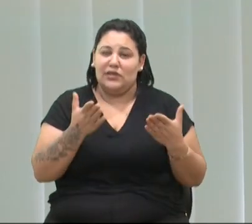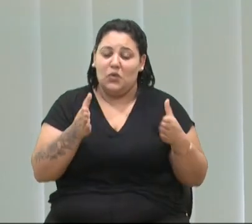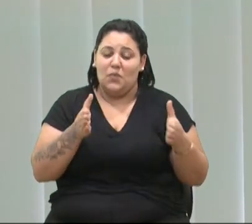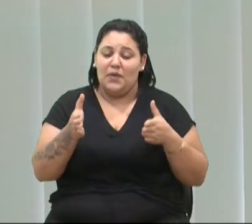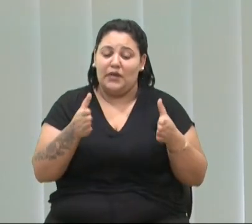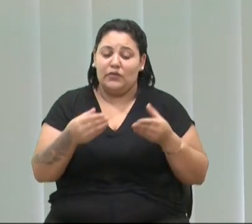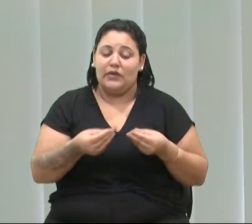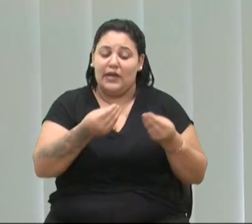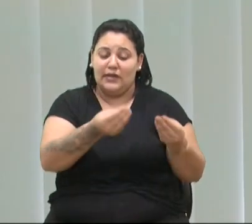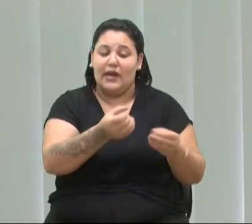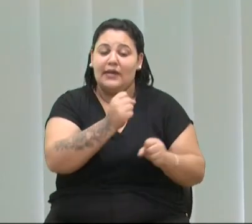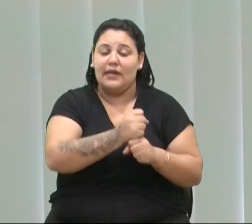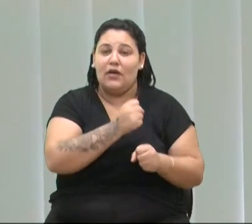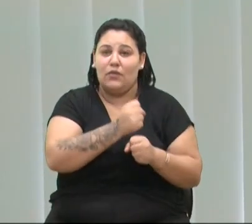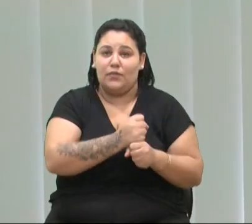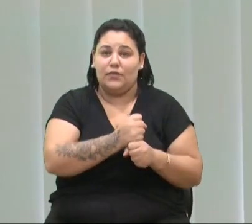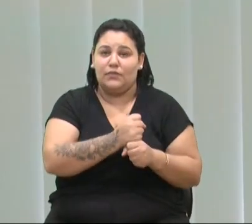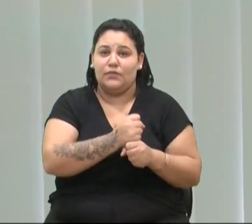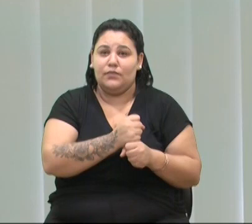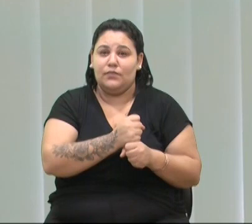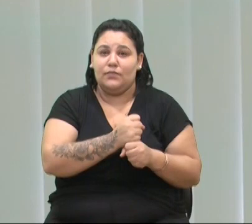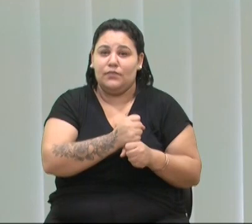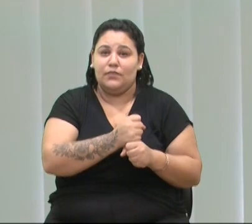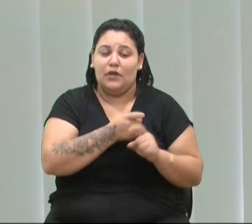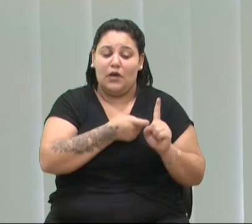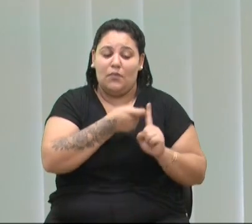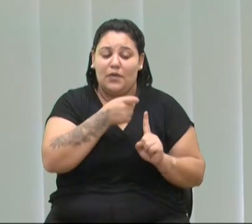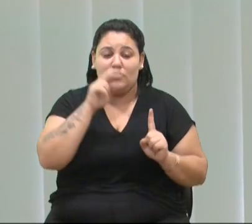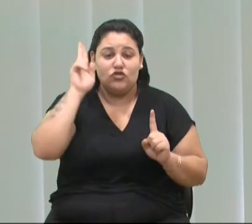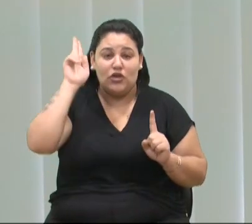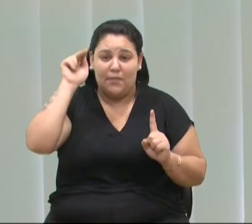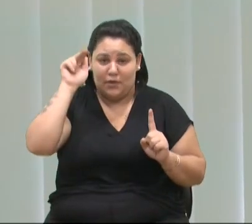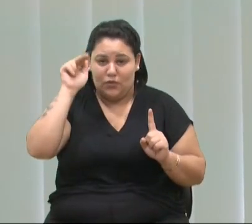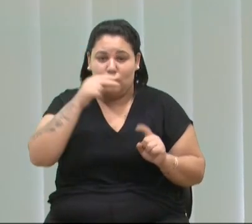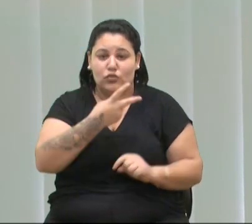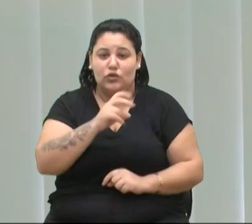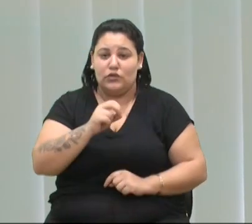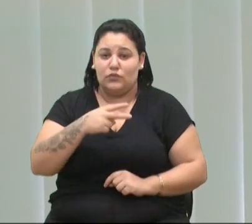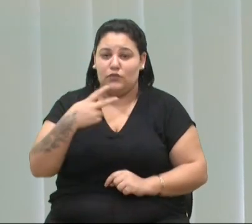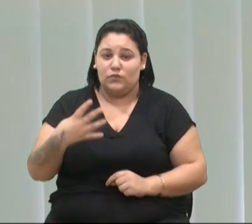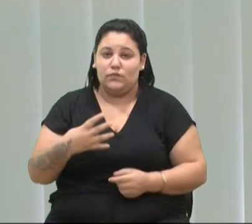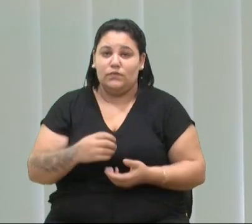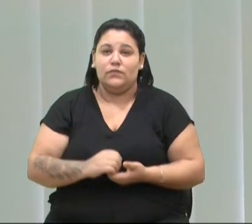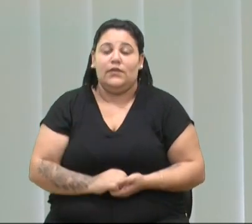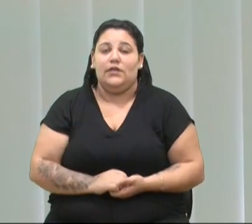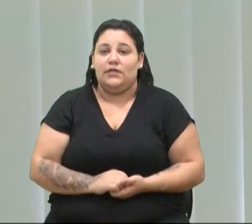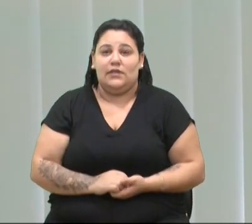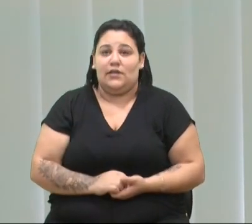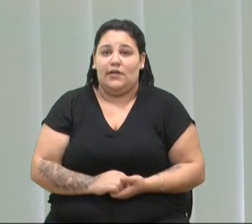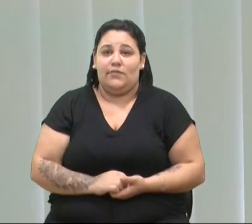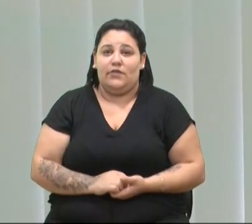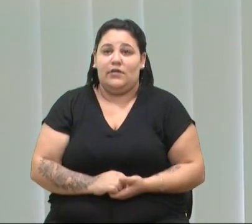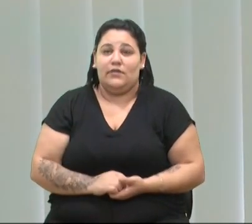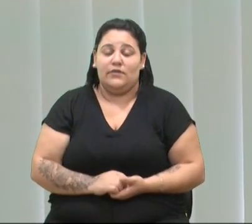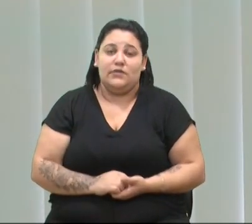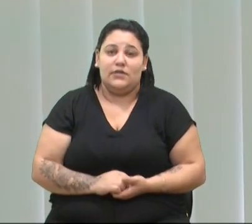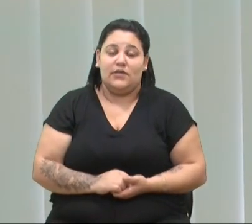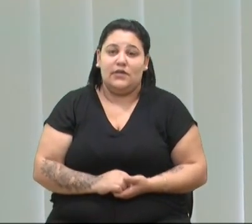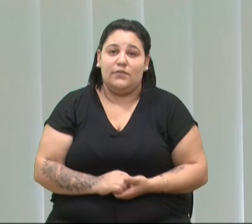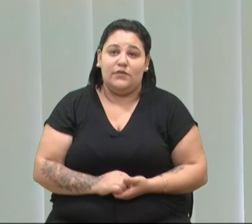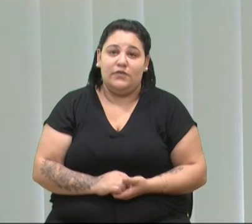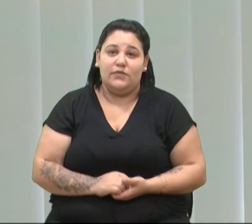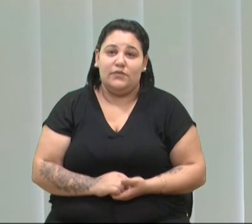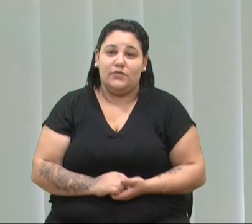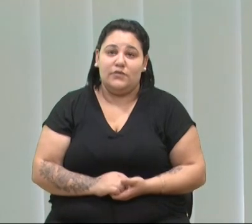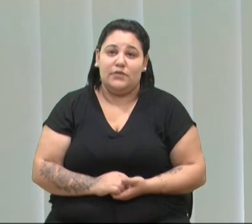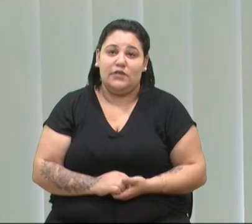entrega dessa obra é o mês de abril agora de 2024. Então, logo a gente já deve ter a